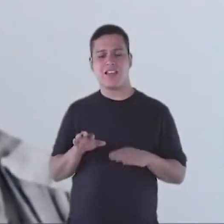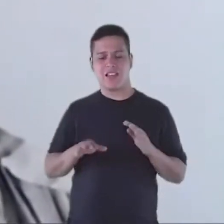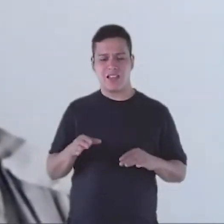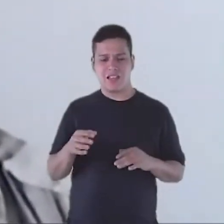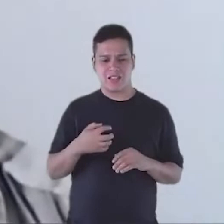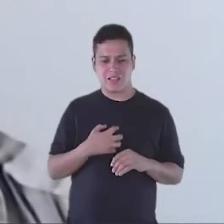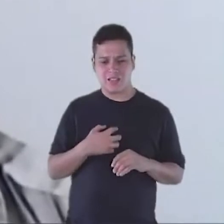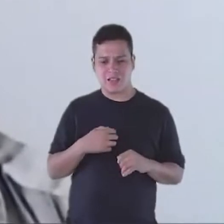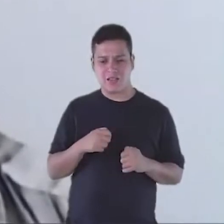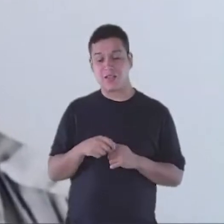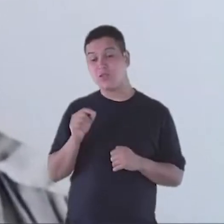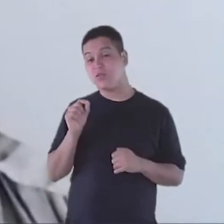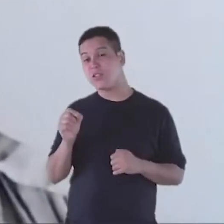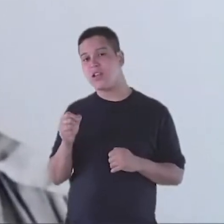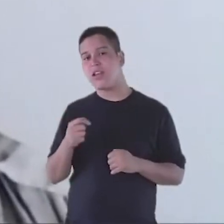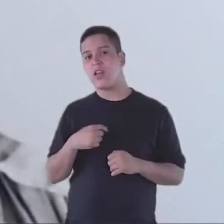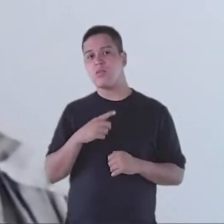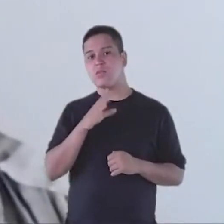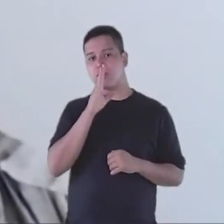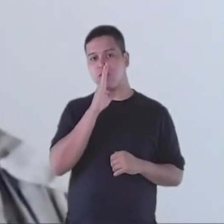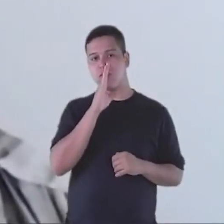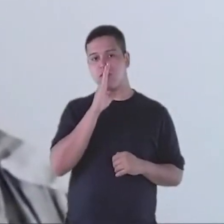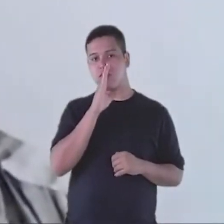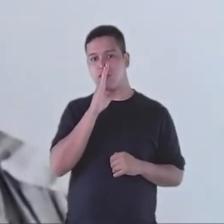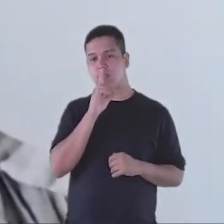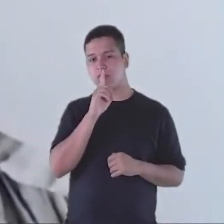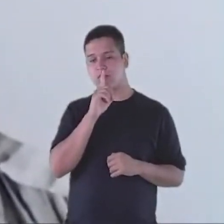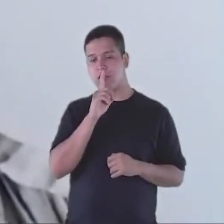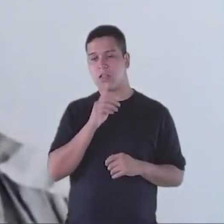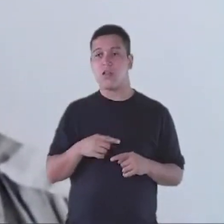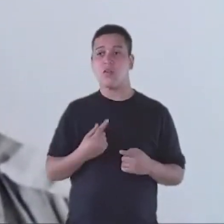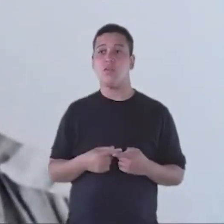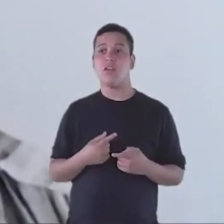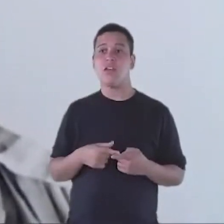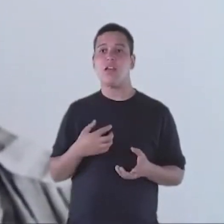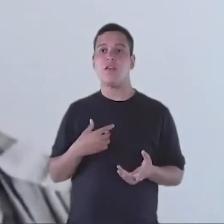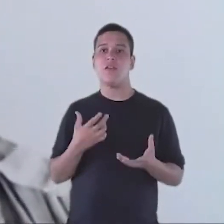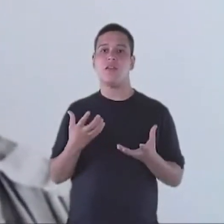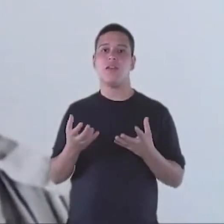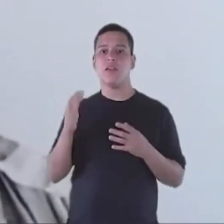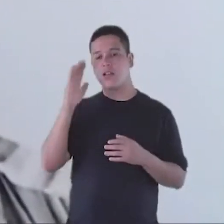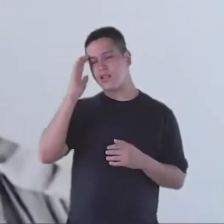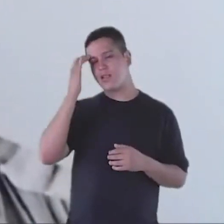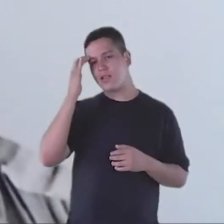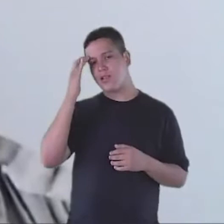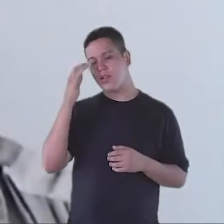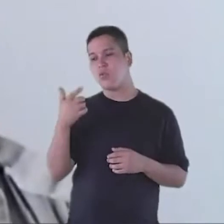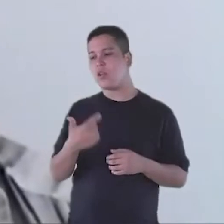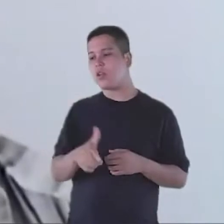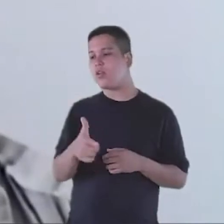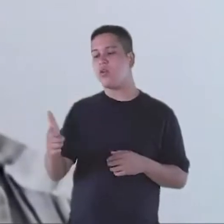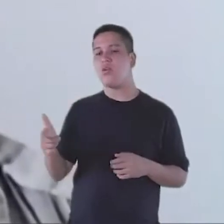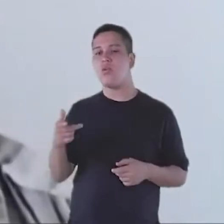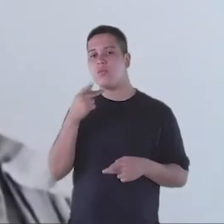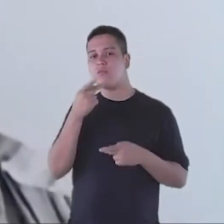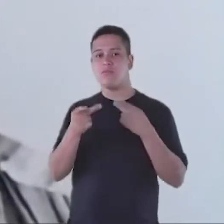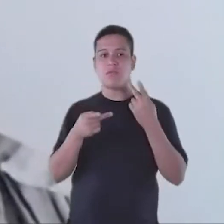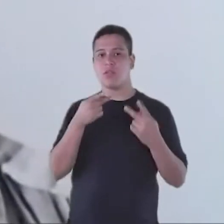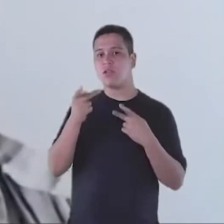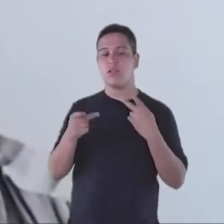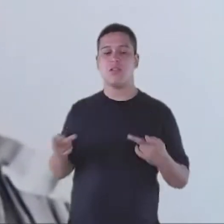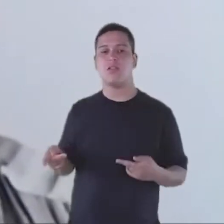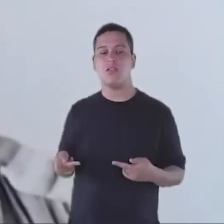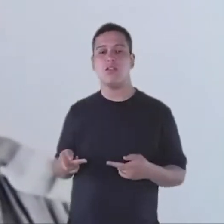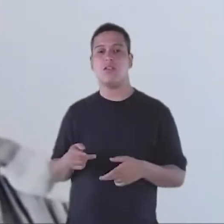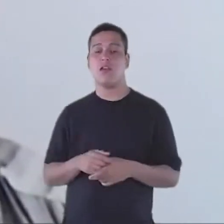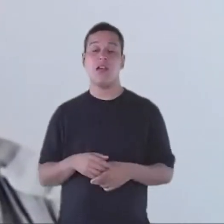para decifrar. E a minha mãe captou isso muito bem, me